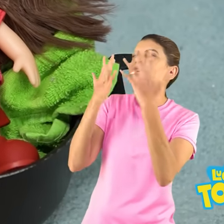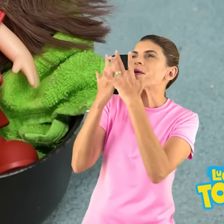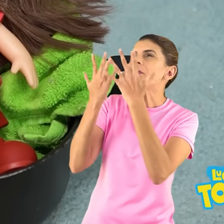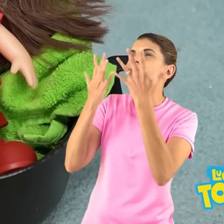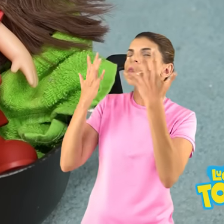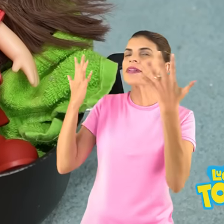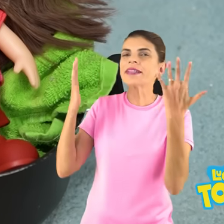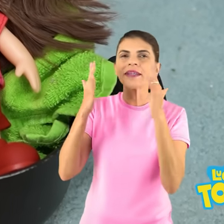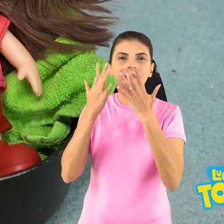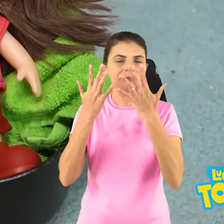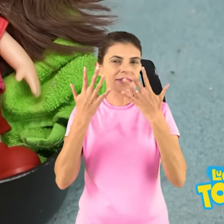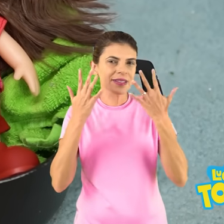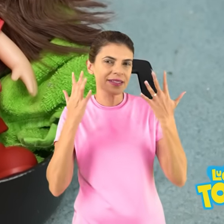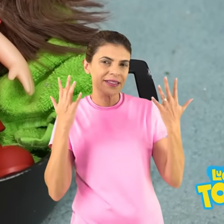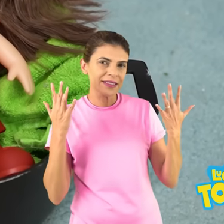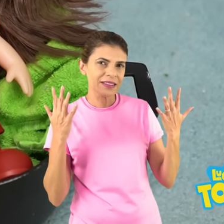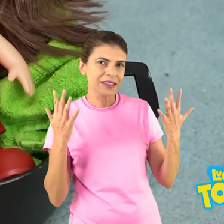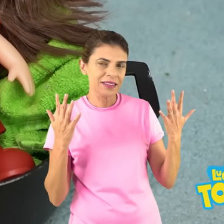estrelinha.